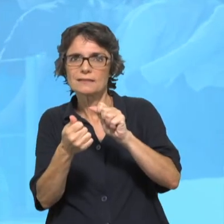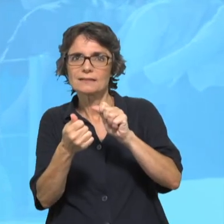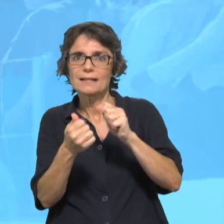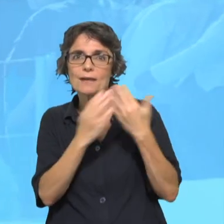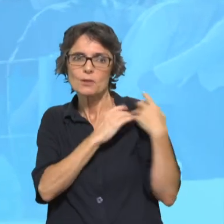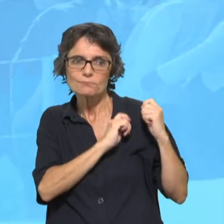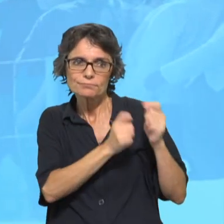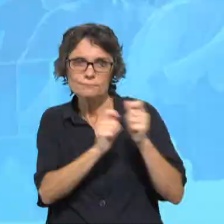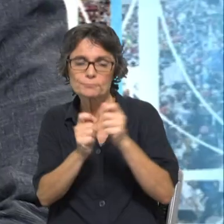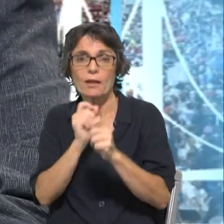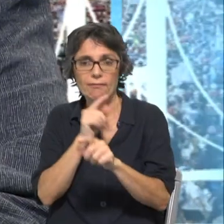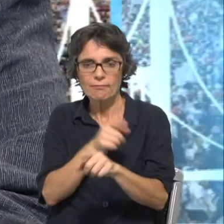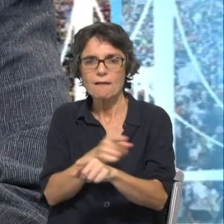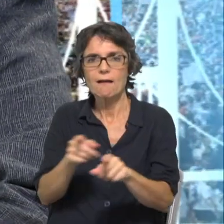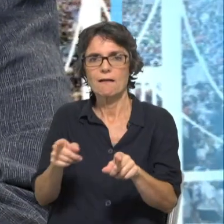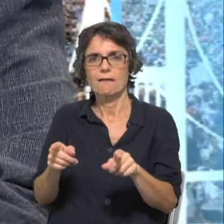apesar